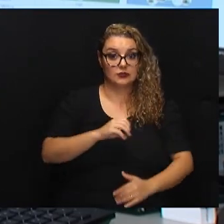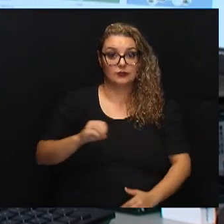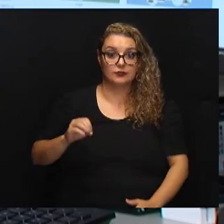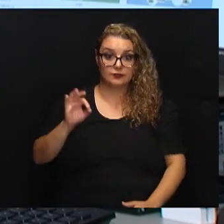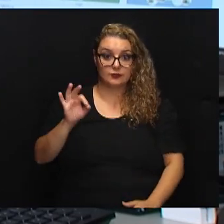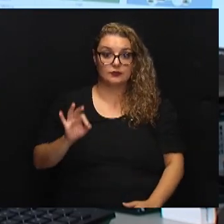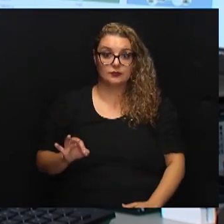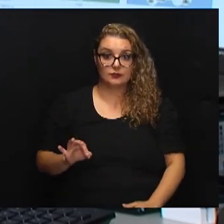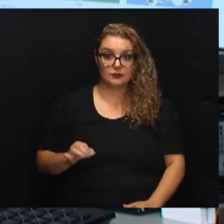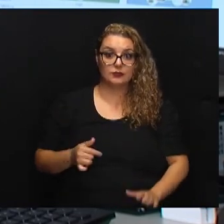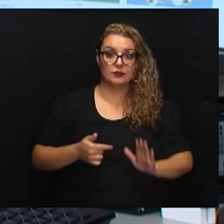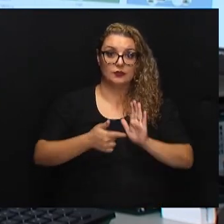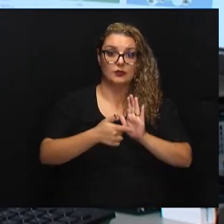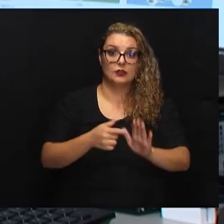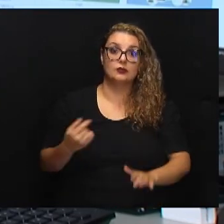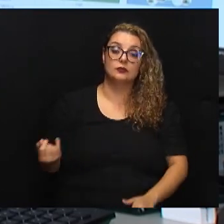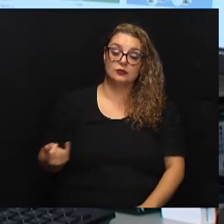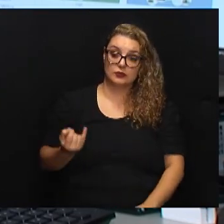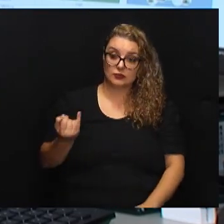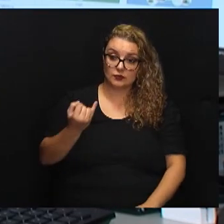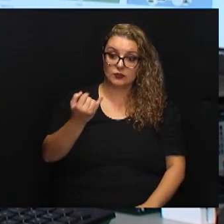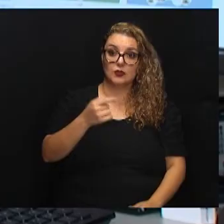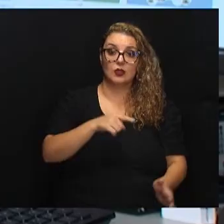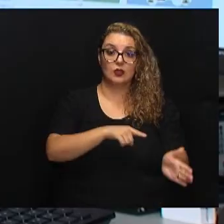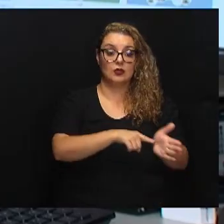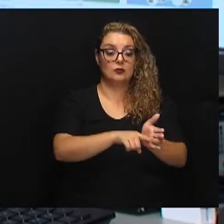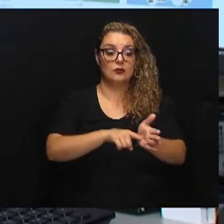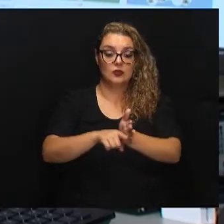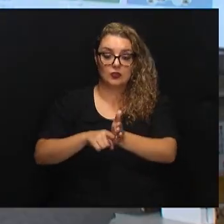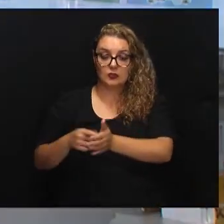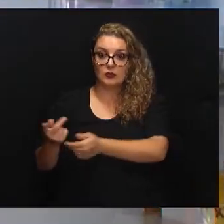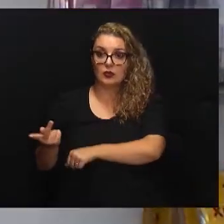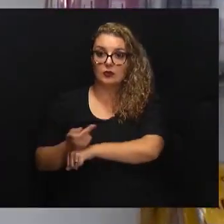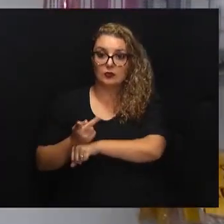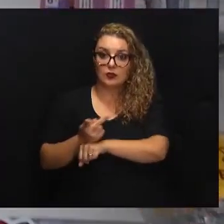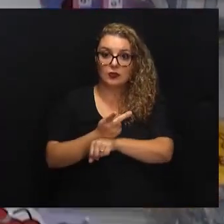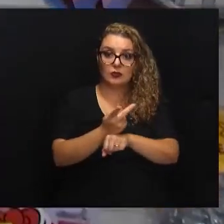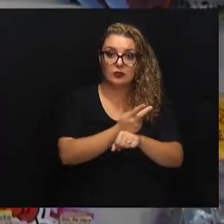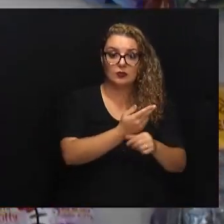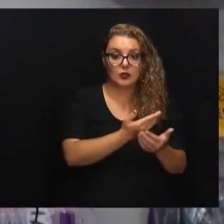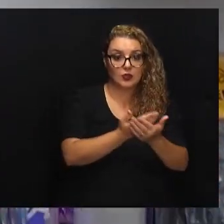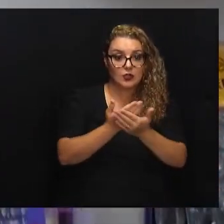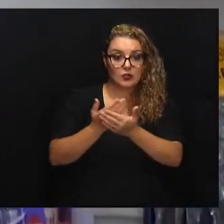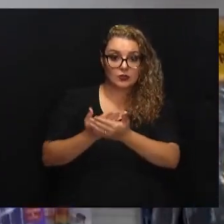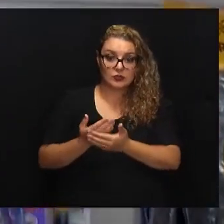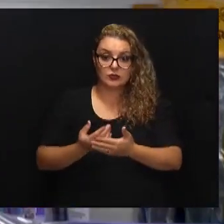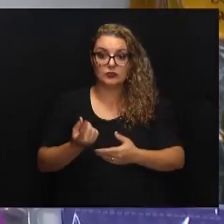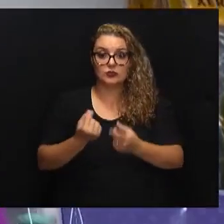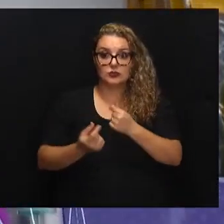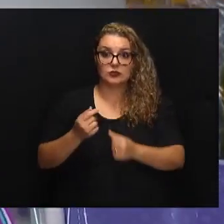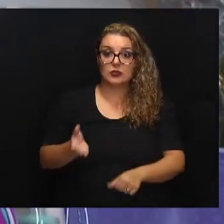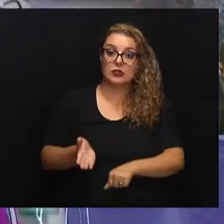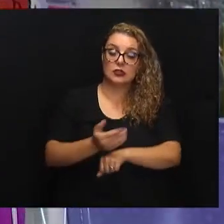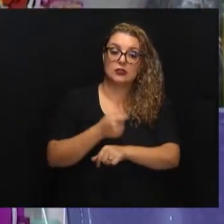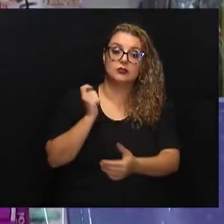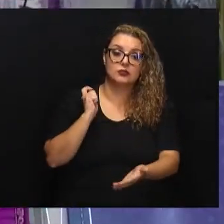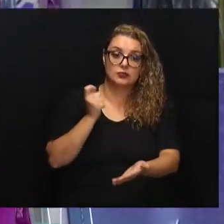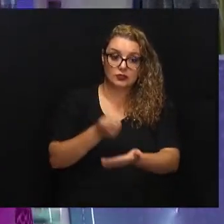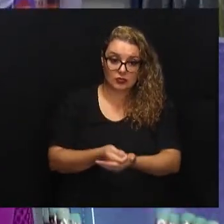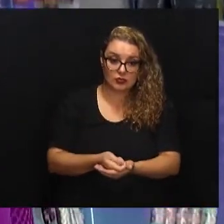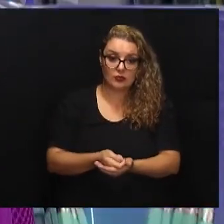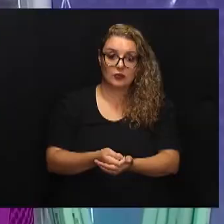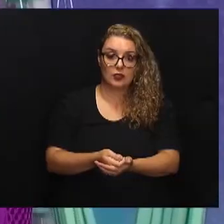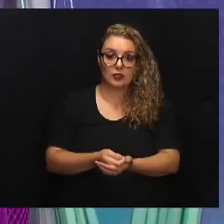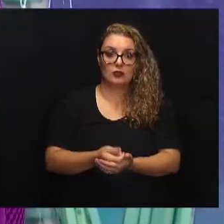isso demonstra a importância de se buscar, de se pesquisar, fazer levantamento de preço antes de efetivar a compra